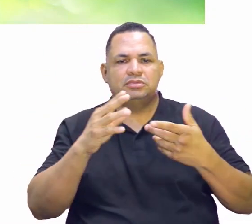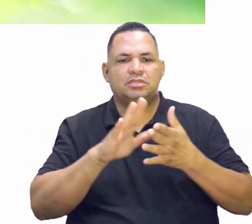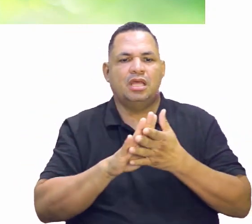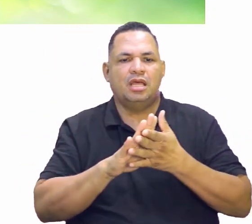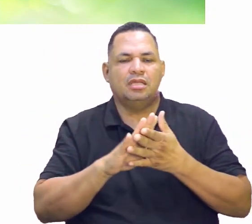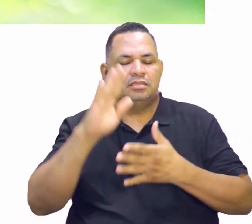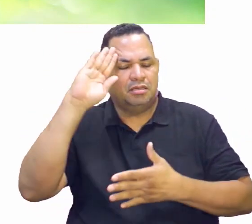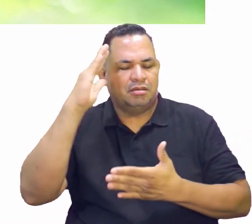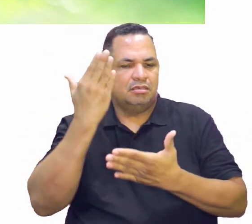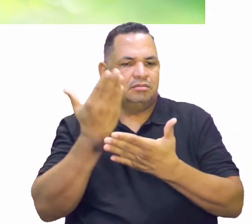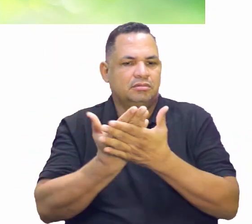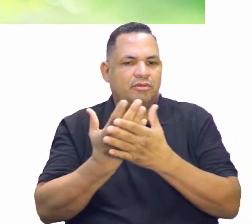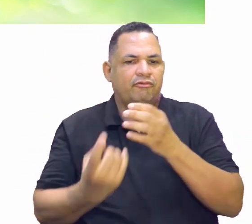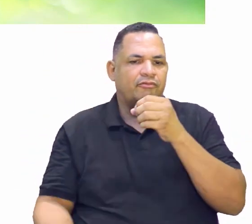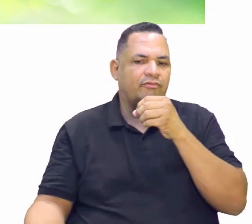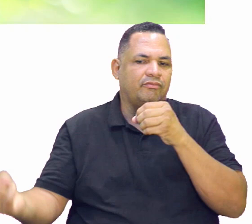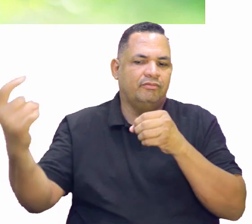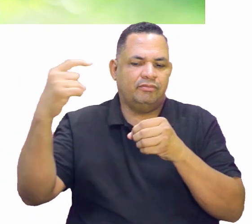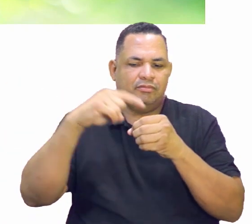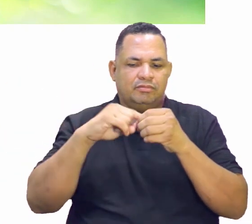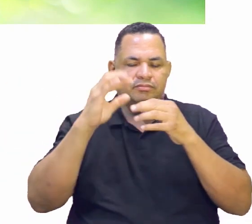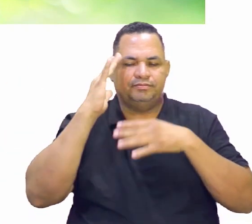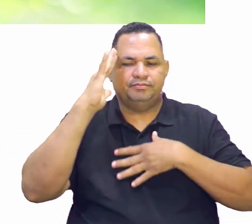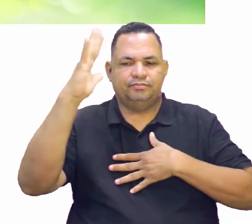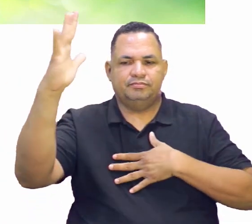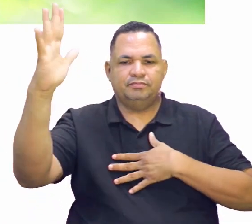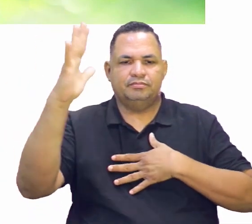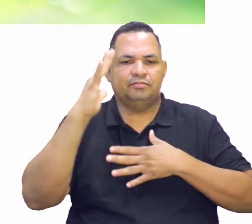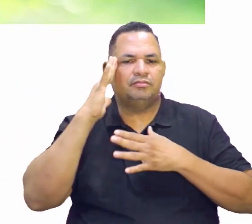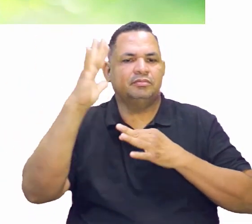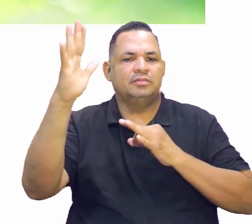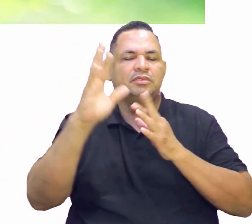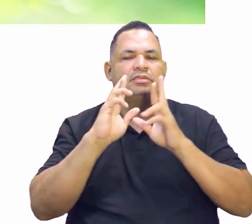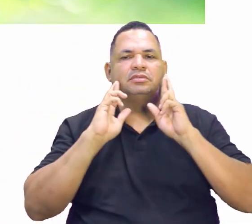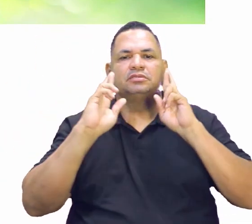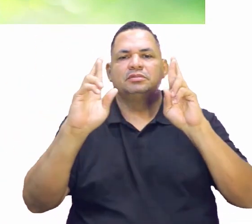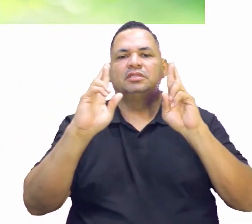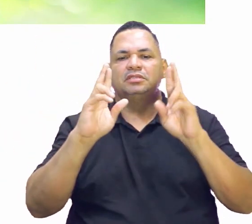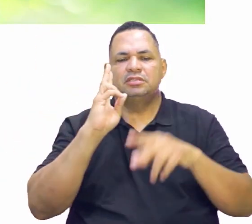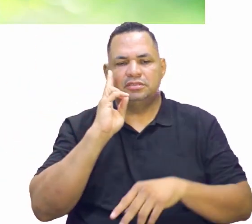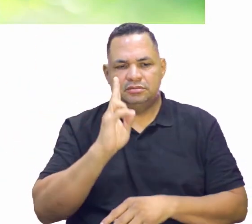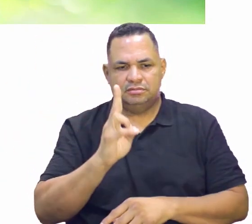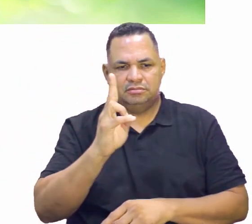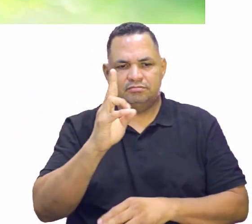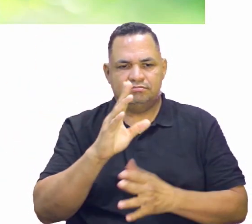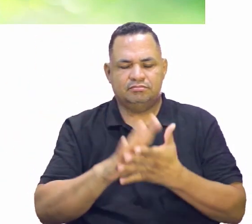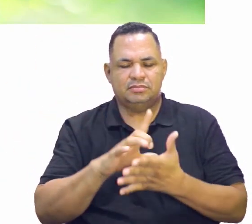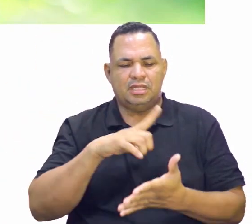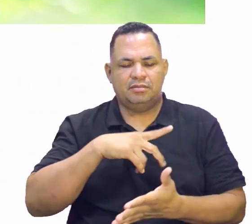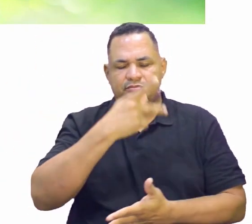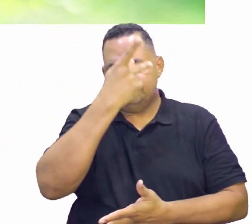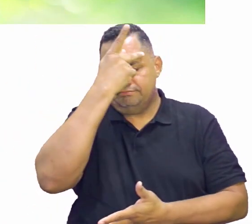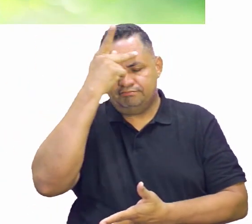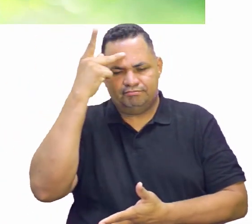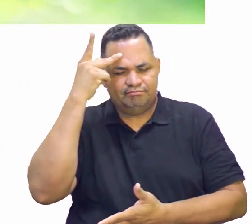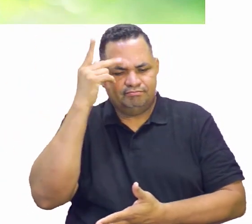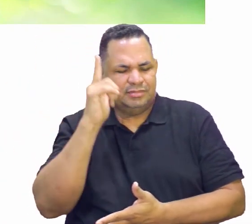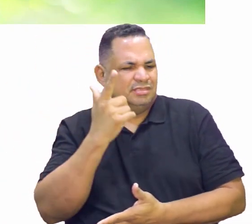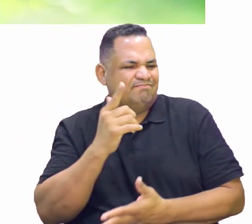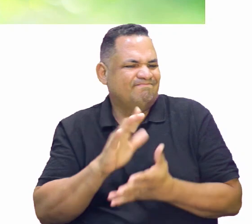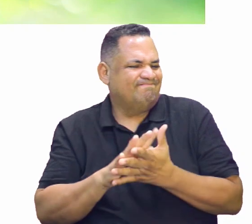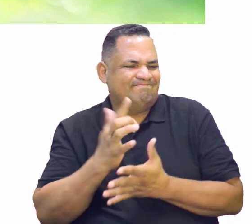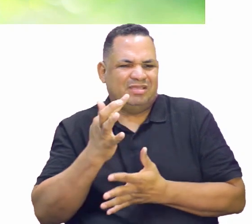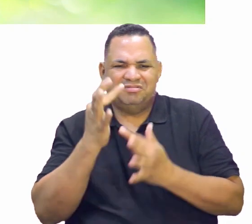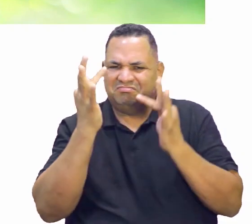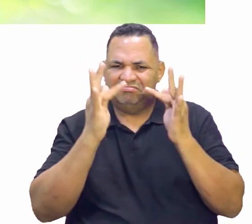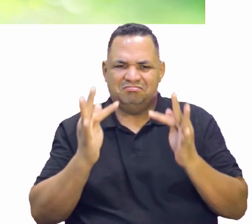descrença, voltam sonhos nas asas da esperança. Muita gente infeliz assim não